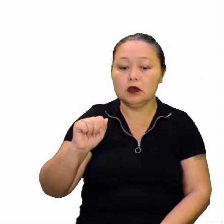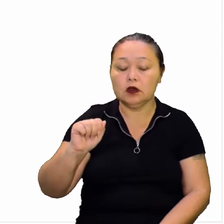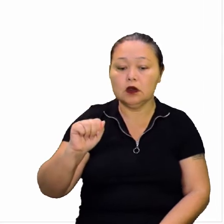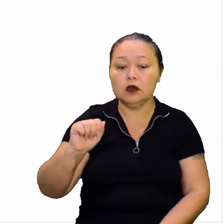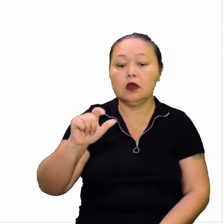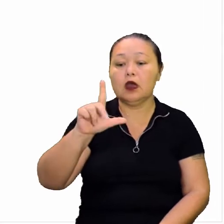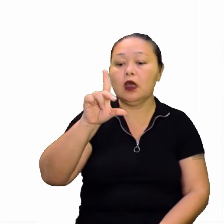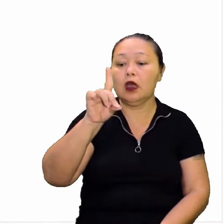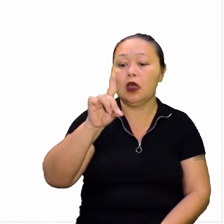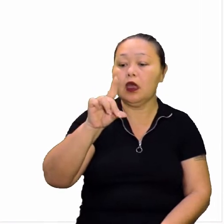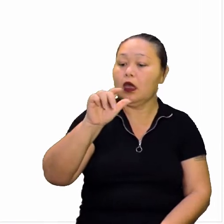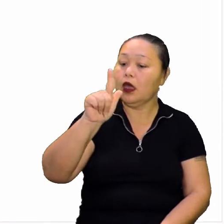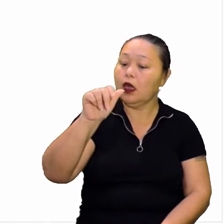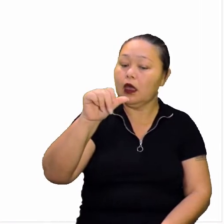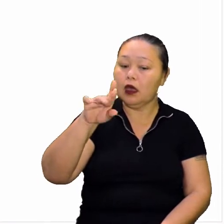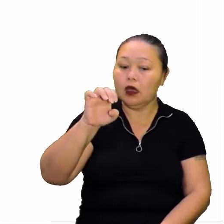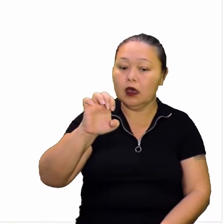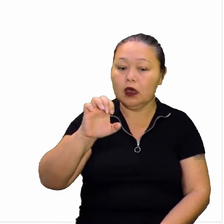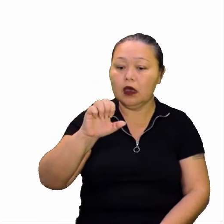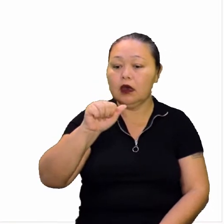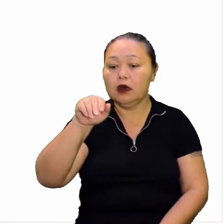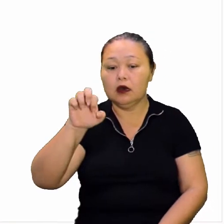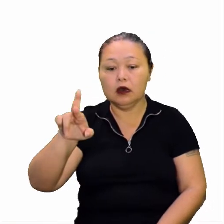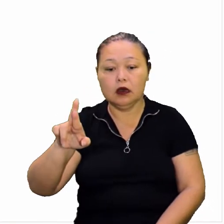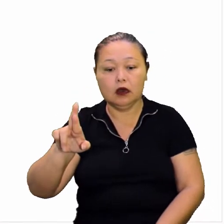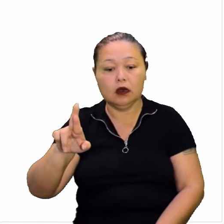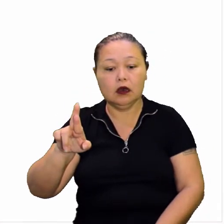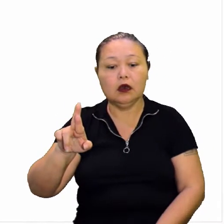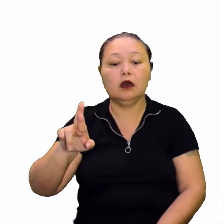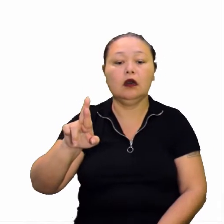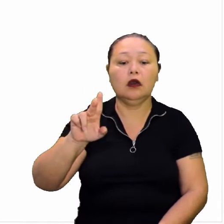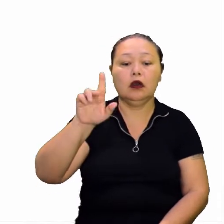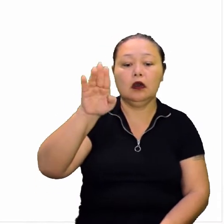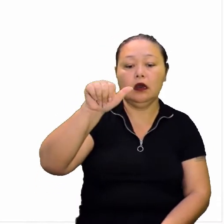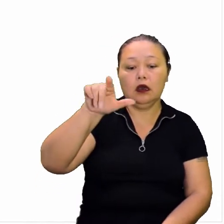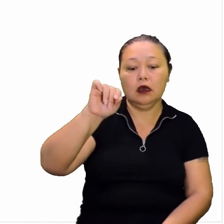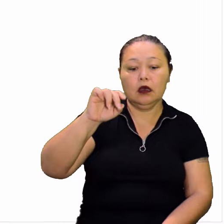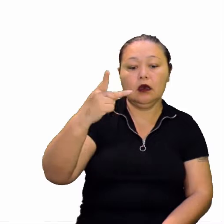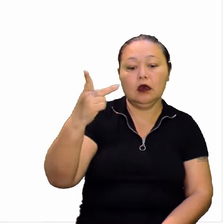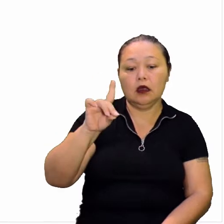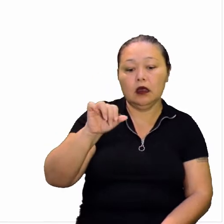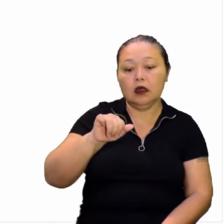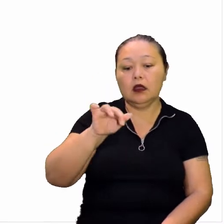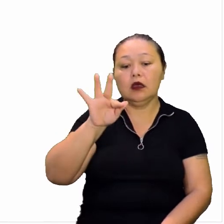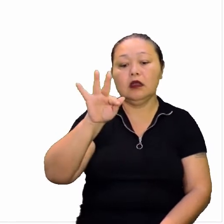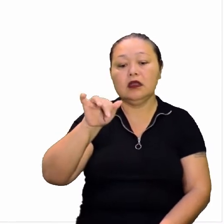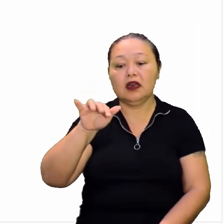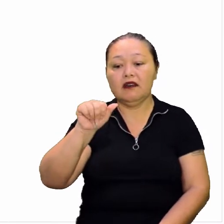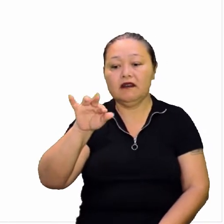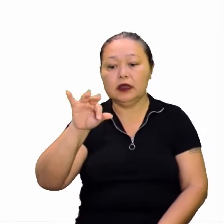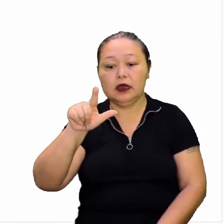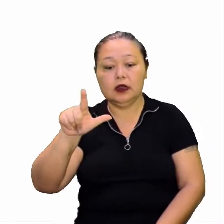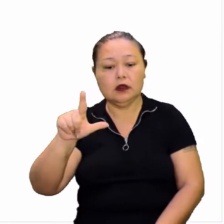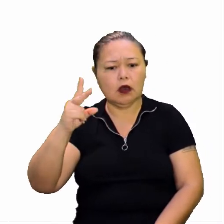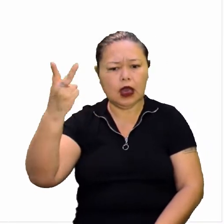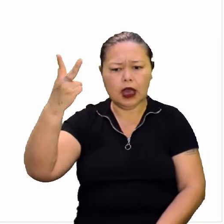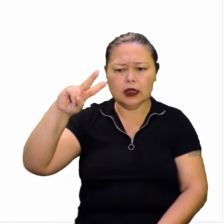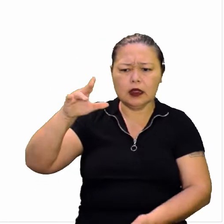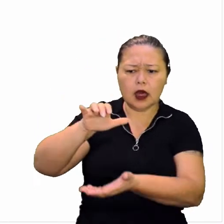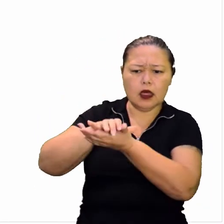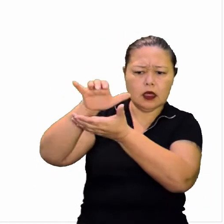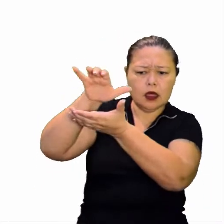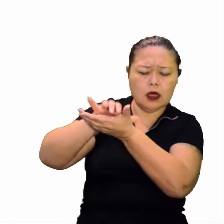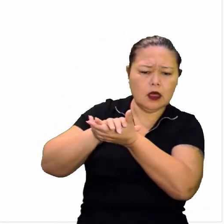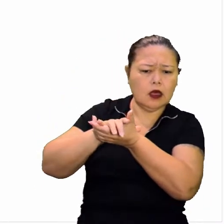com Gade e Asser, a Bila com Dan, Neftali e assim por diante. E aí vai, cara,